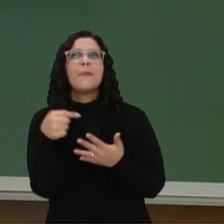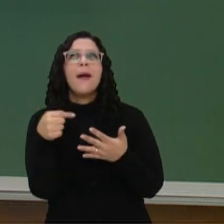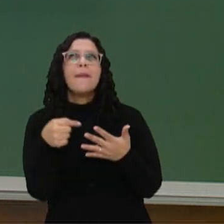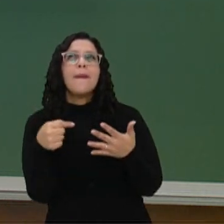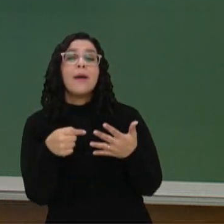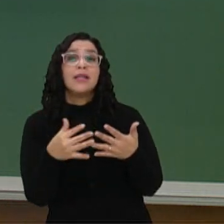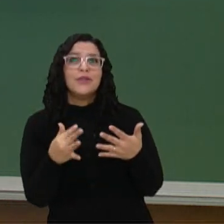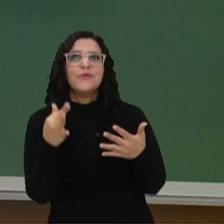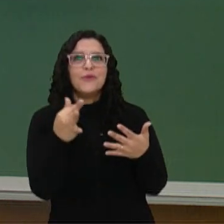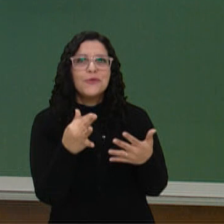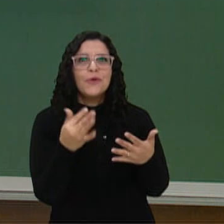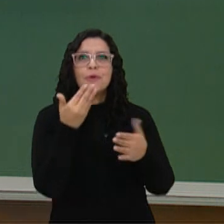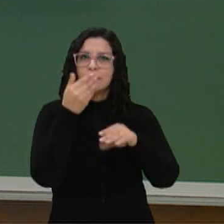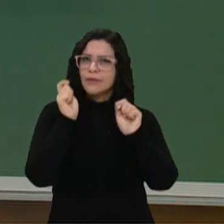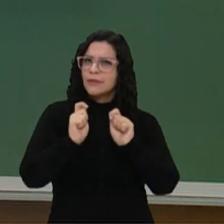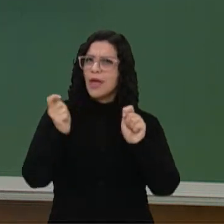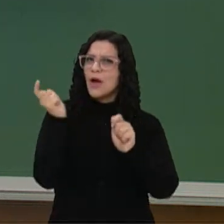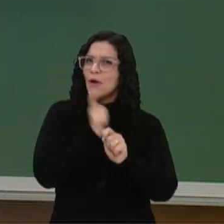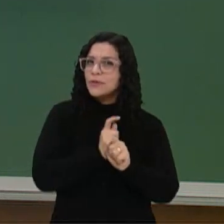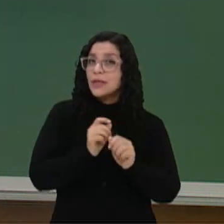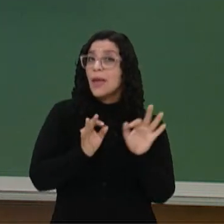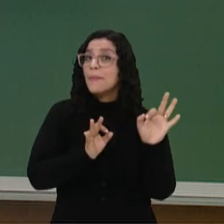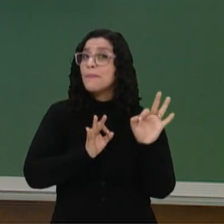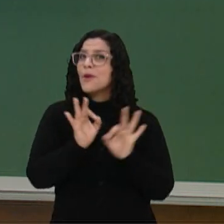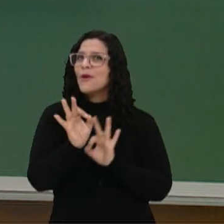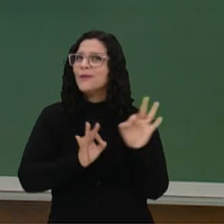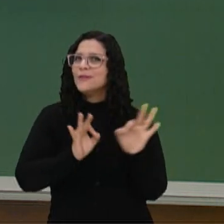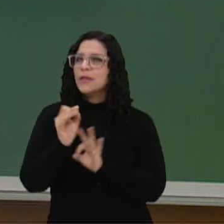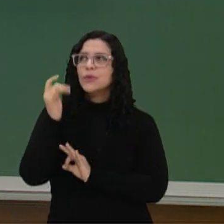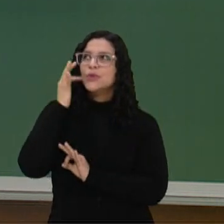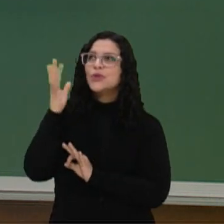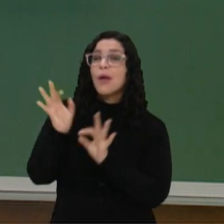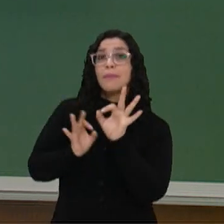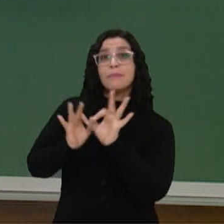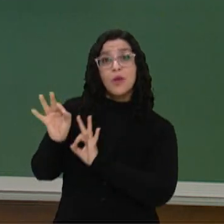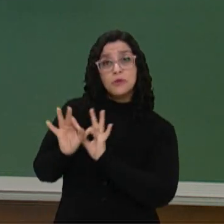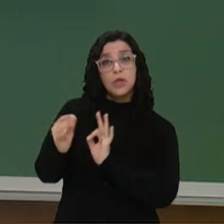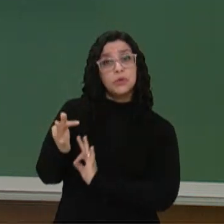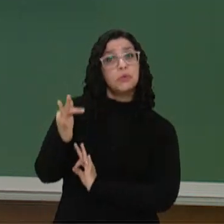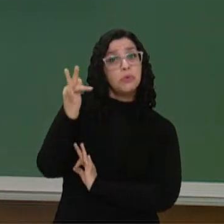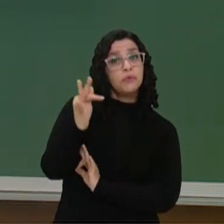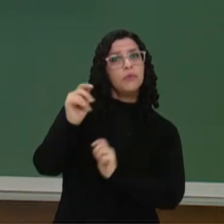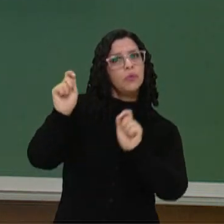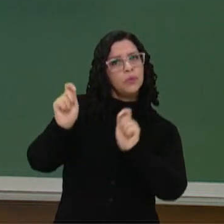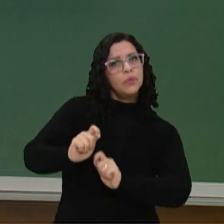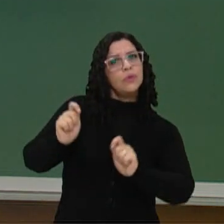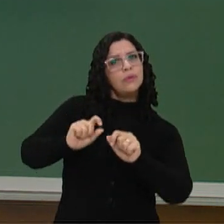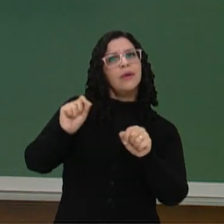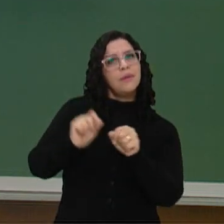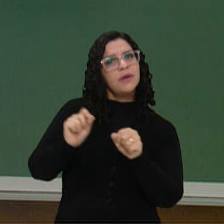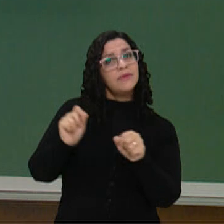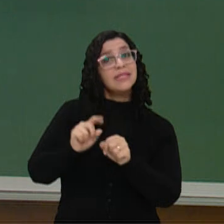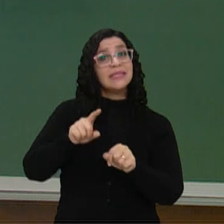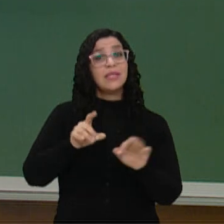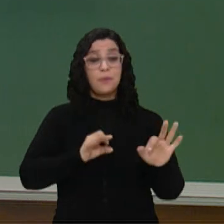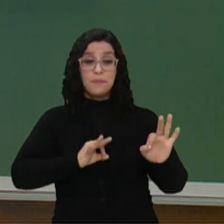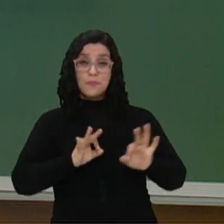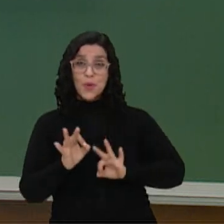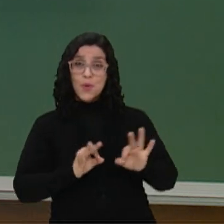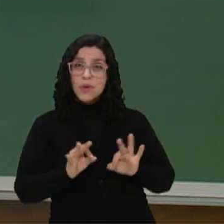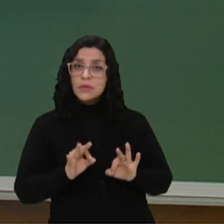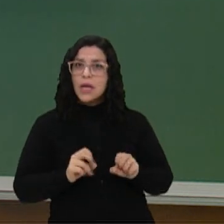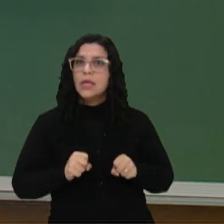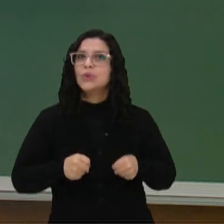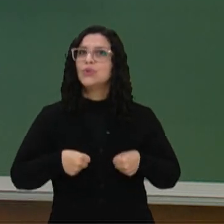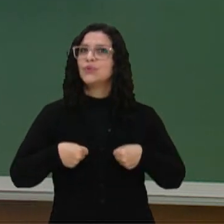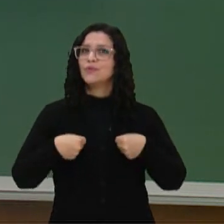em prática esses sonhos. São projetos, os sonhos são projetos que são possíveis colocar em prática com planejamento,